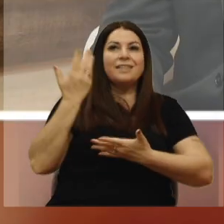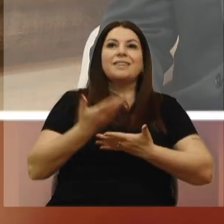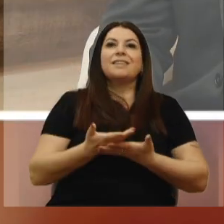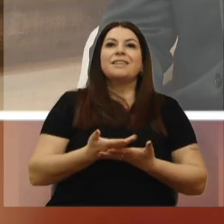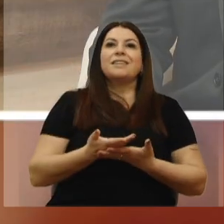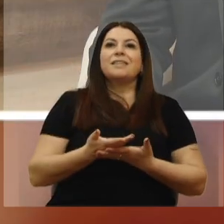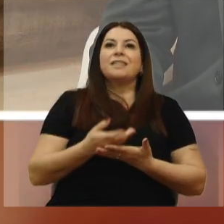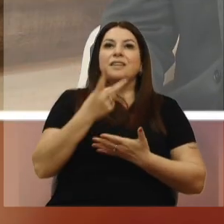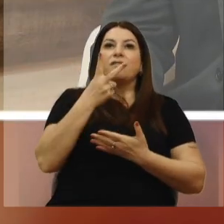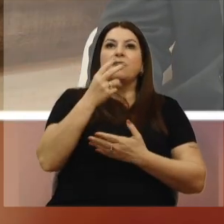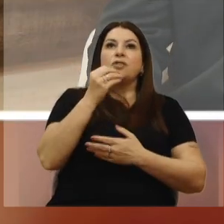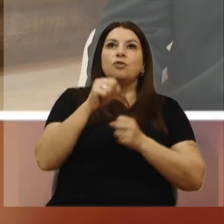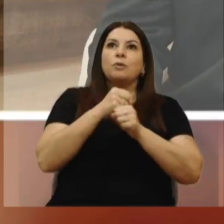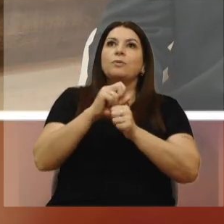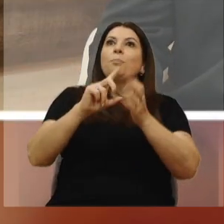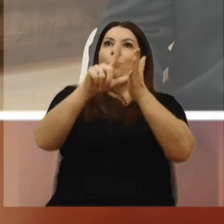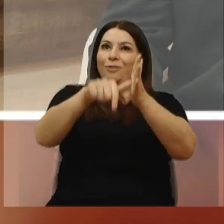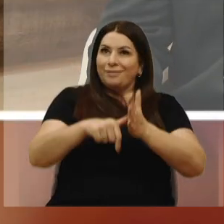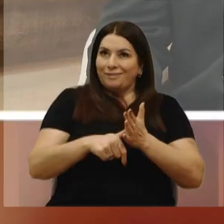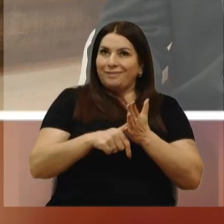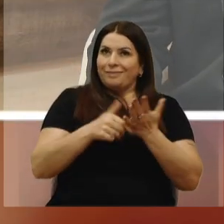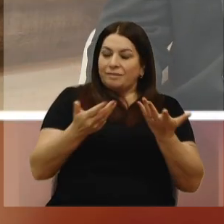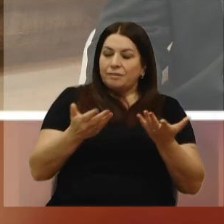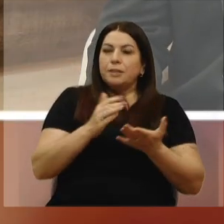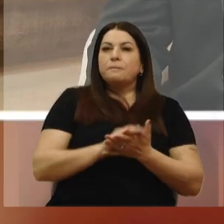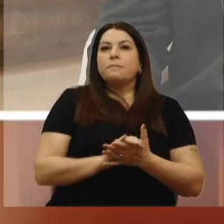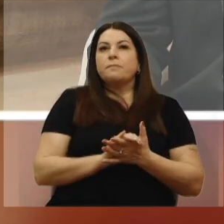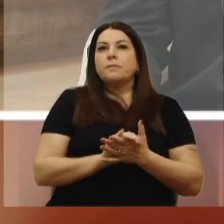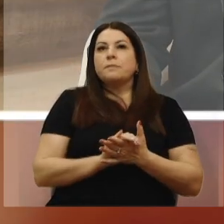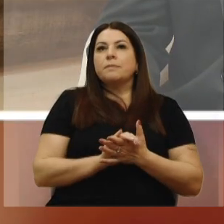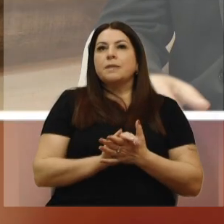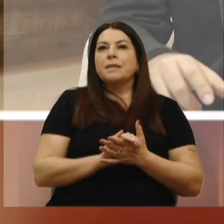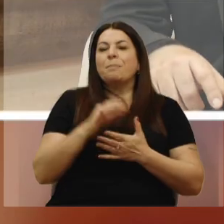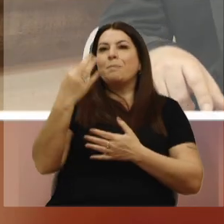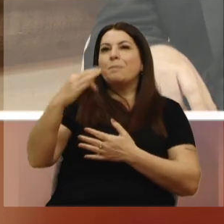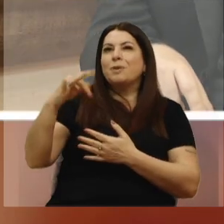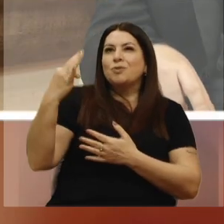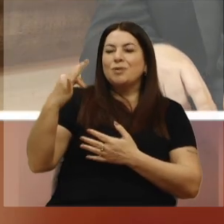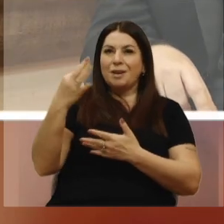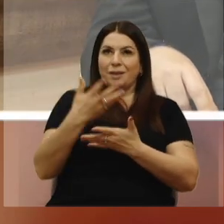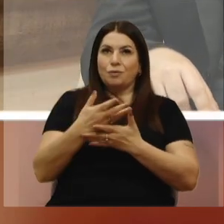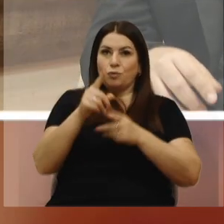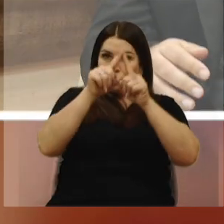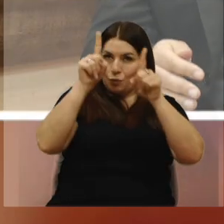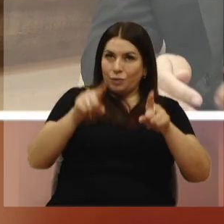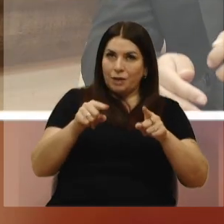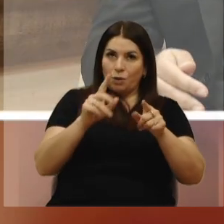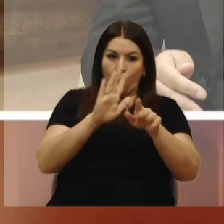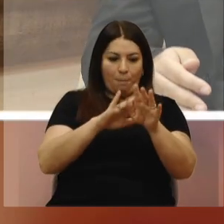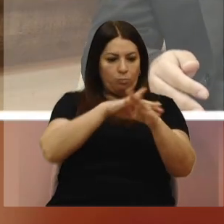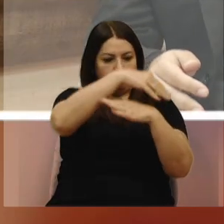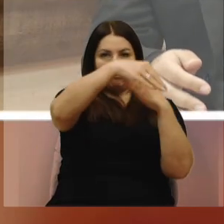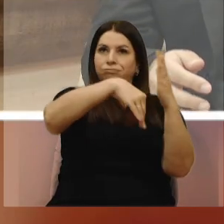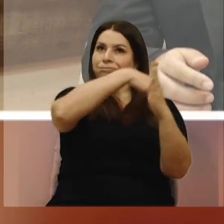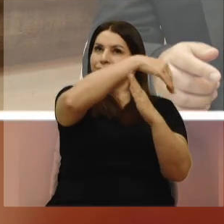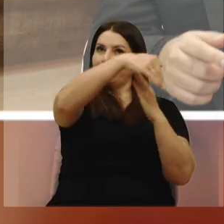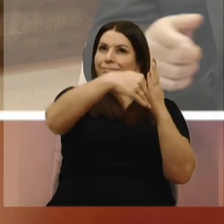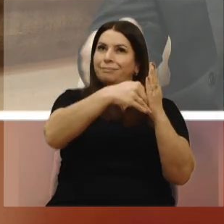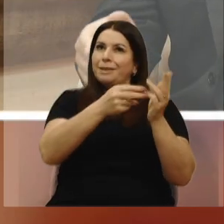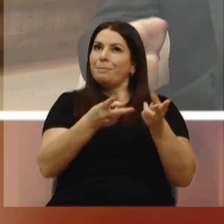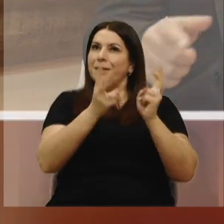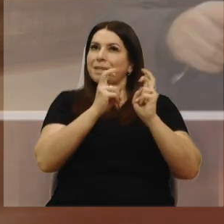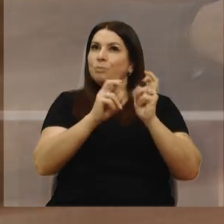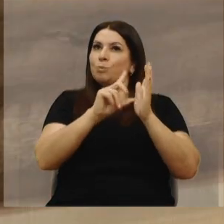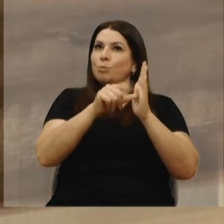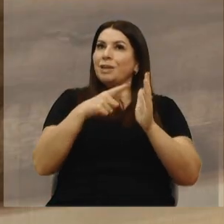na época. 20 anos depois. A lesão de um funcionário que está com a mão enfaixada